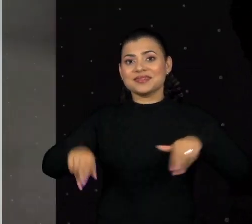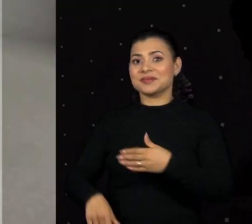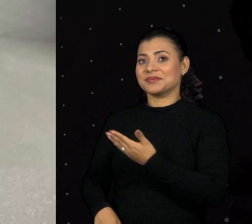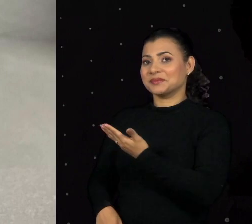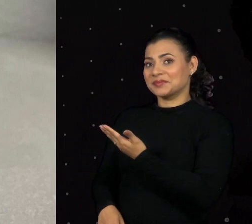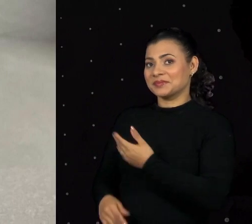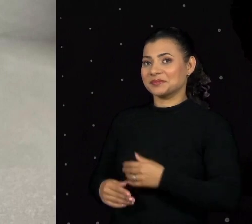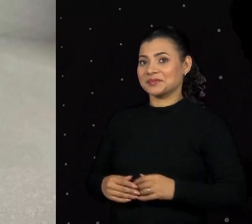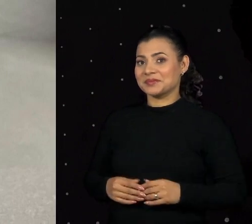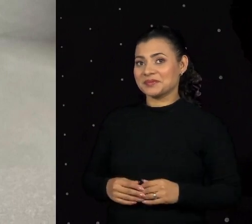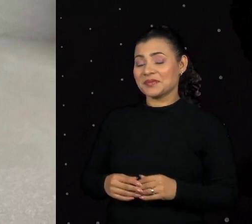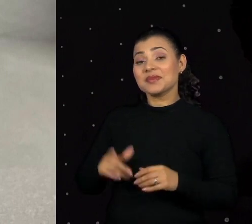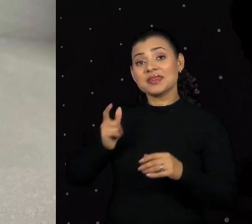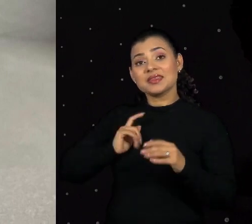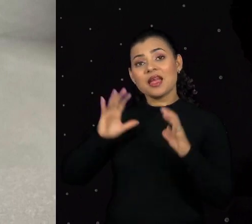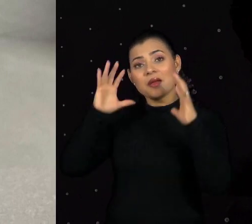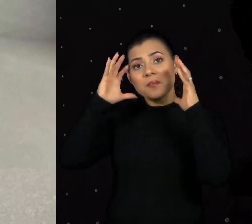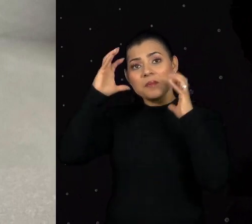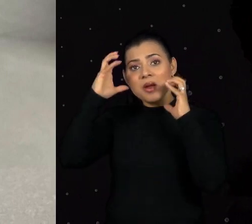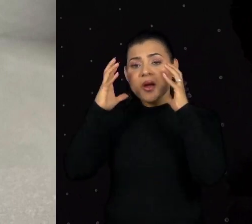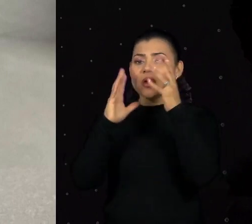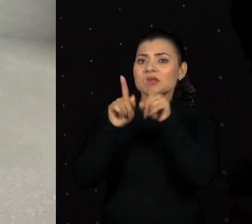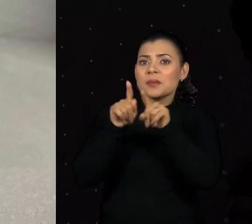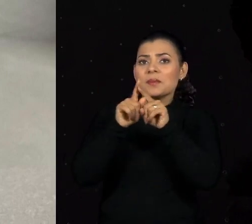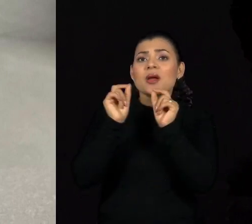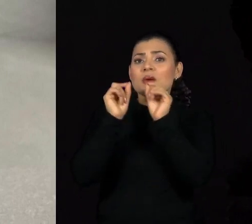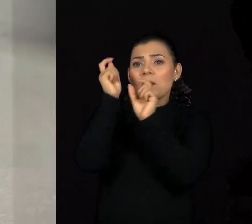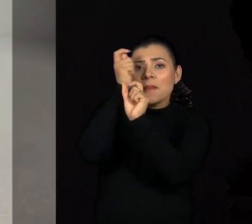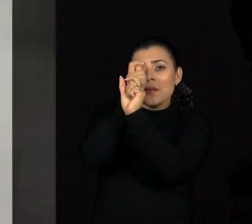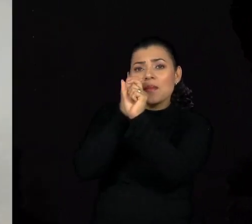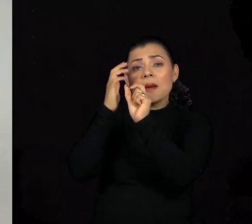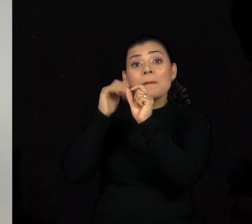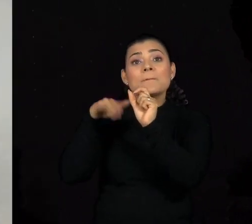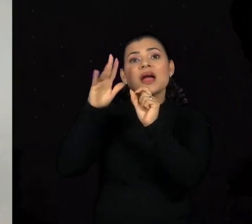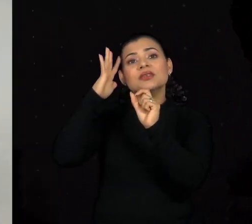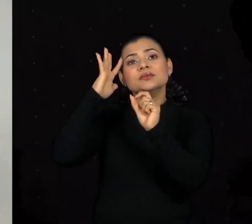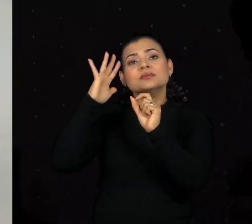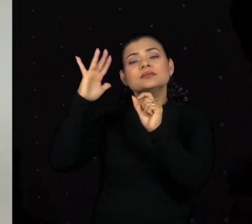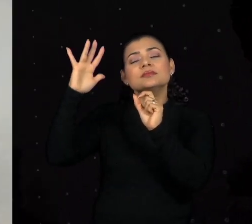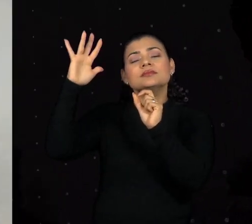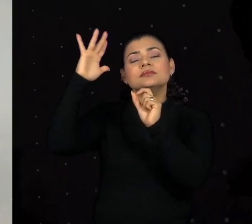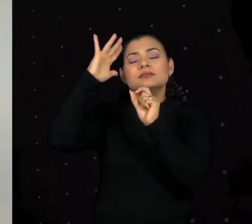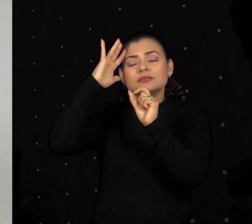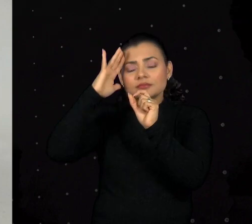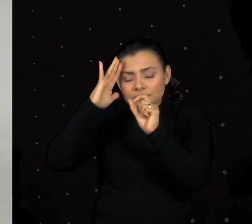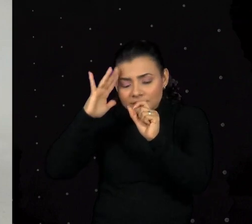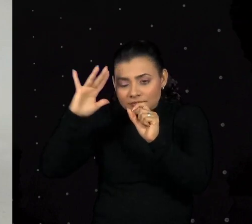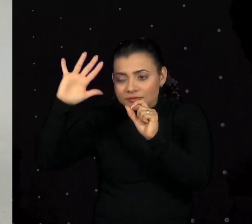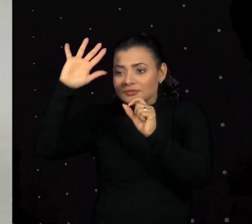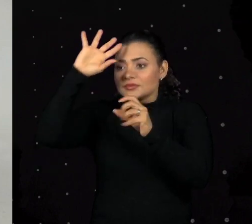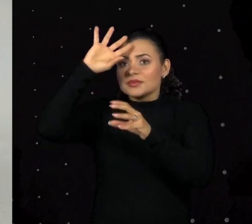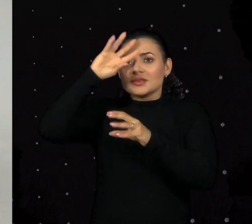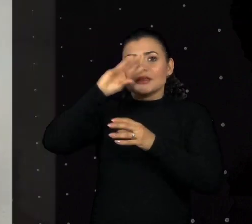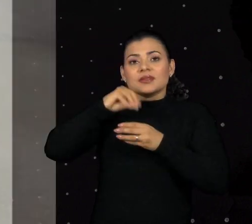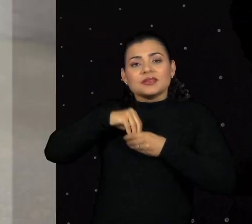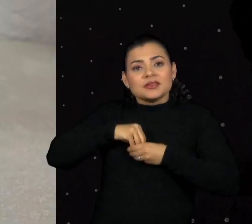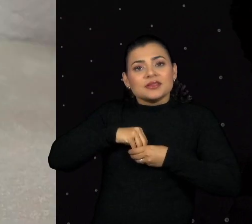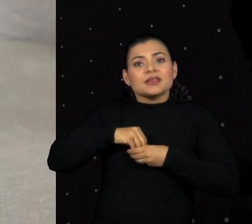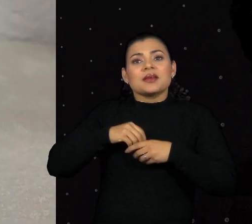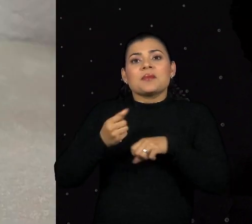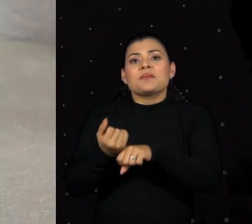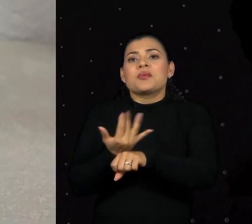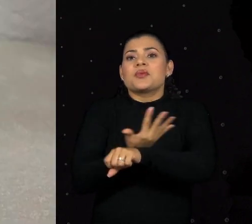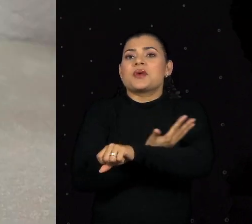mesmo. Que são as cabecinhas que eu faço, que é assim, a pessoa mais pensante, a pessoa mais no estado de emoção mais